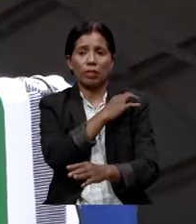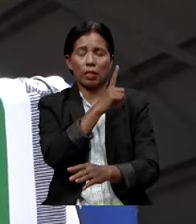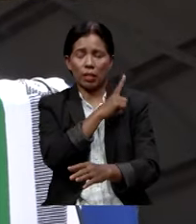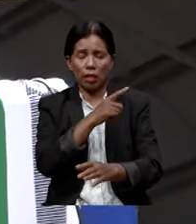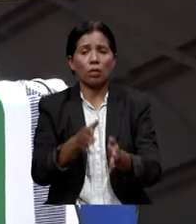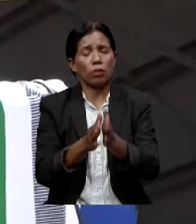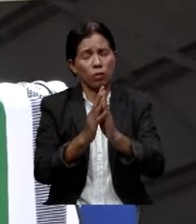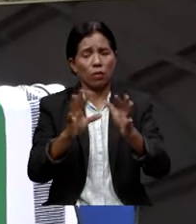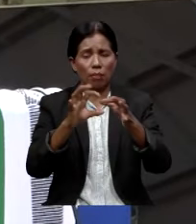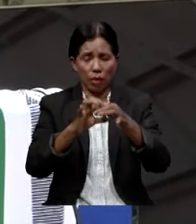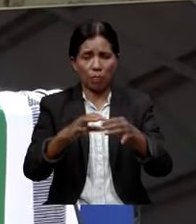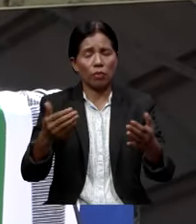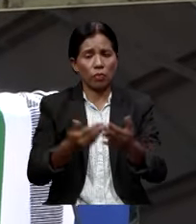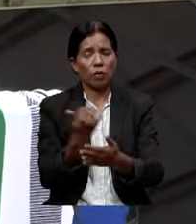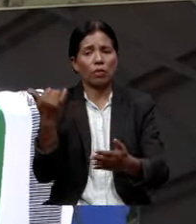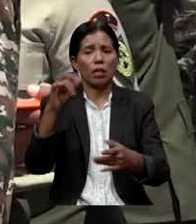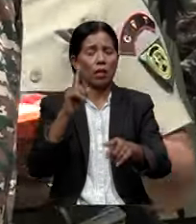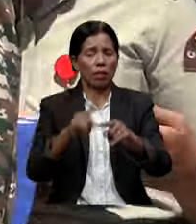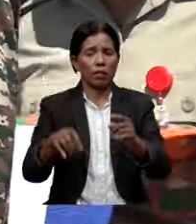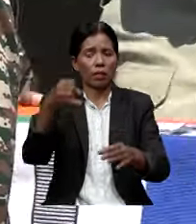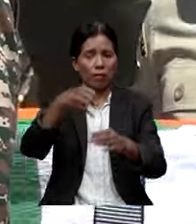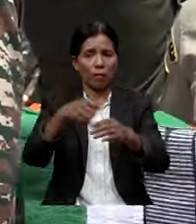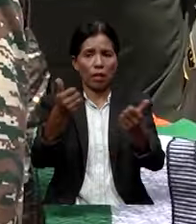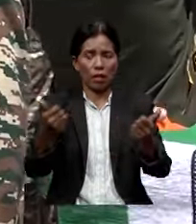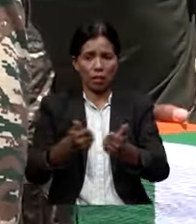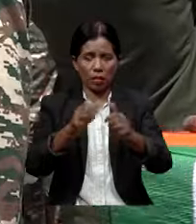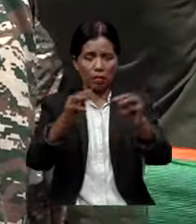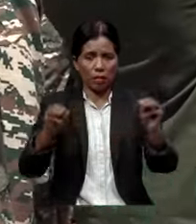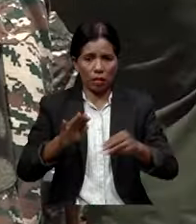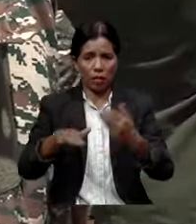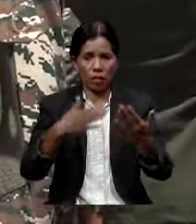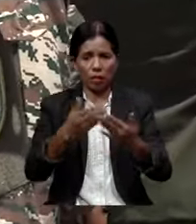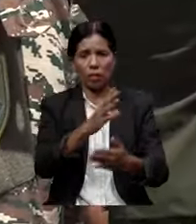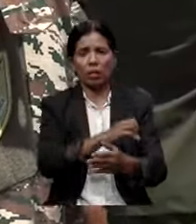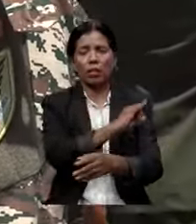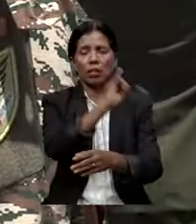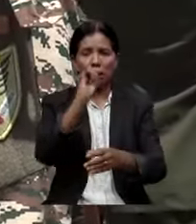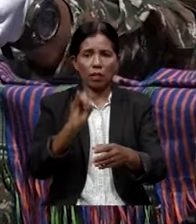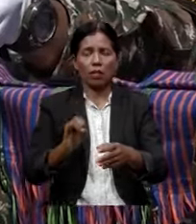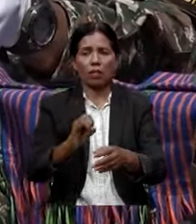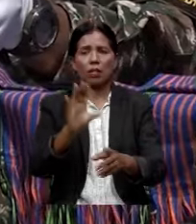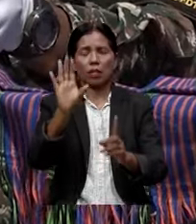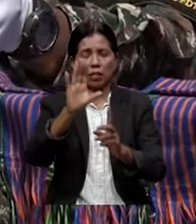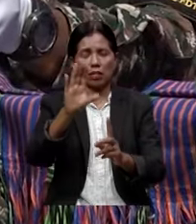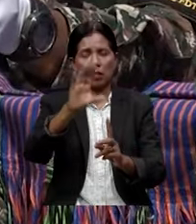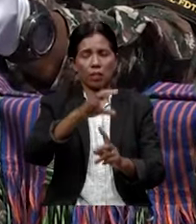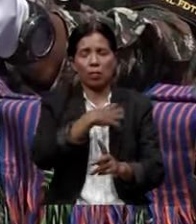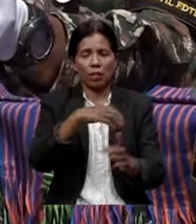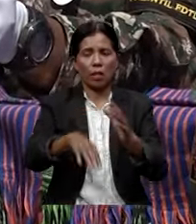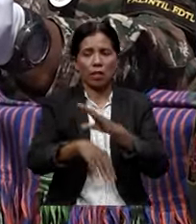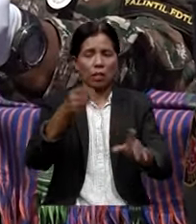Russo Membro Oficiais FON Cira, Ato Label Envolve e Grupo Arte Marciais Cira, bem identifica comando se Hassai Russi